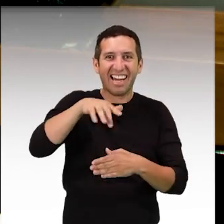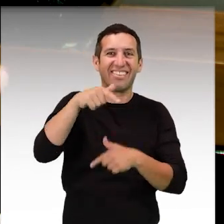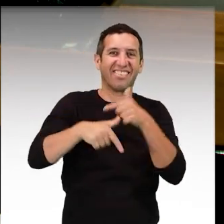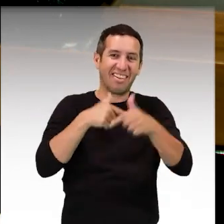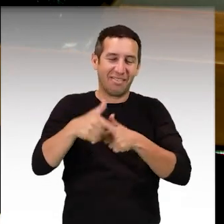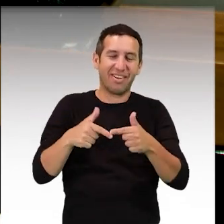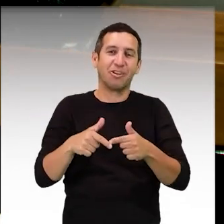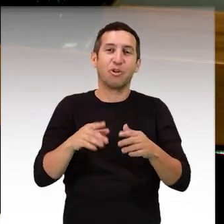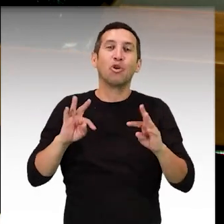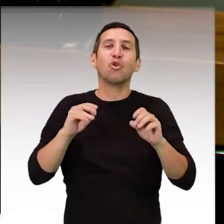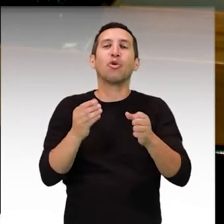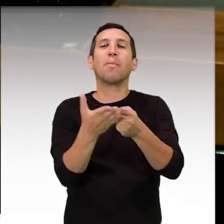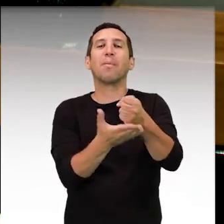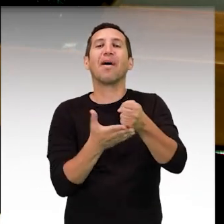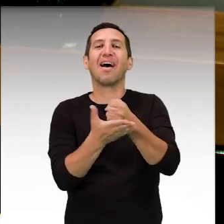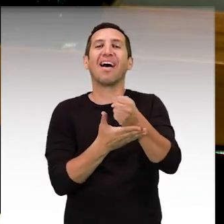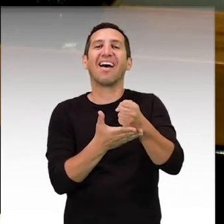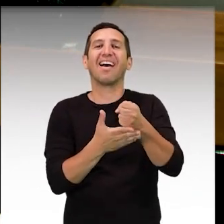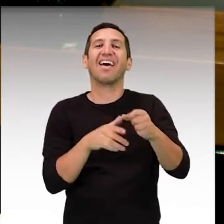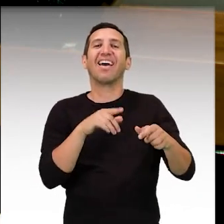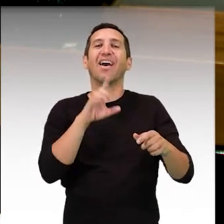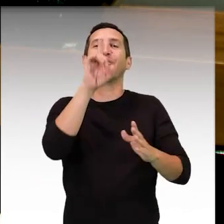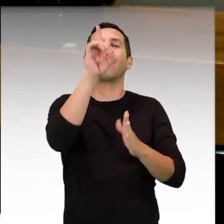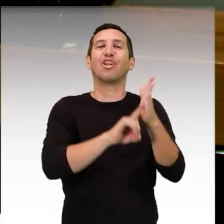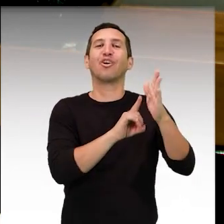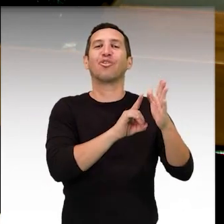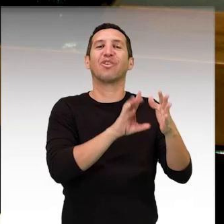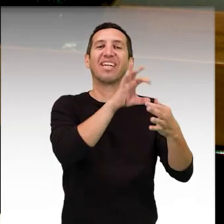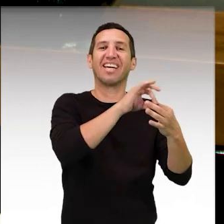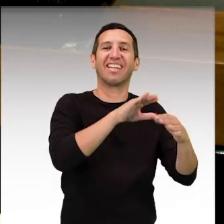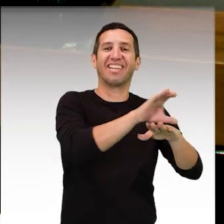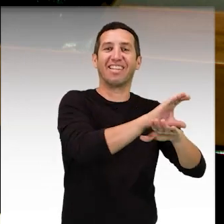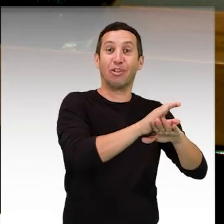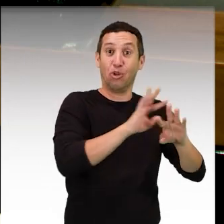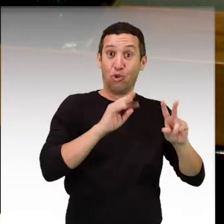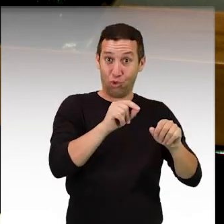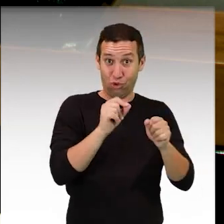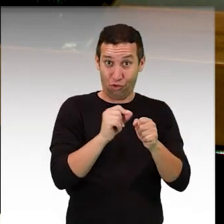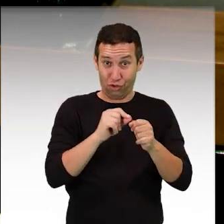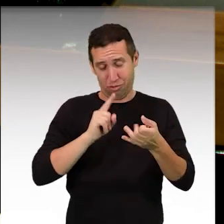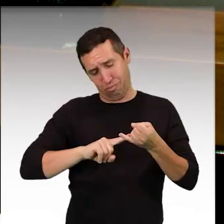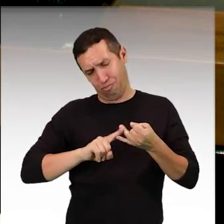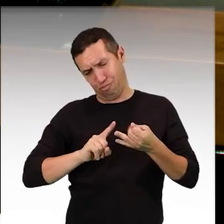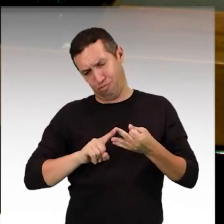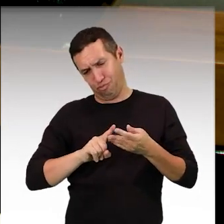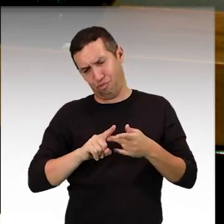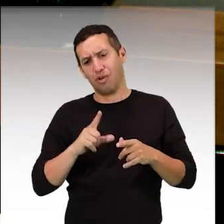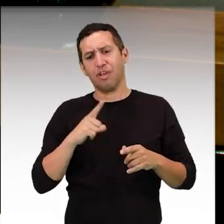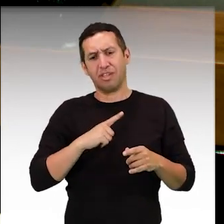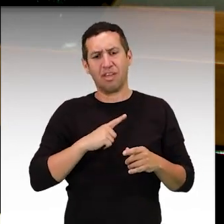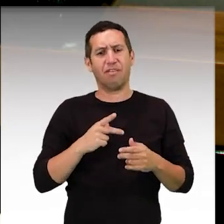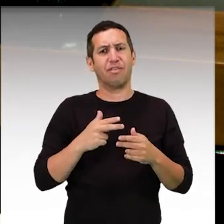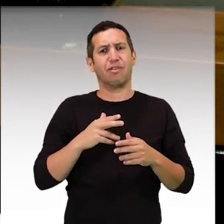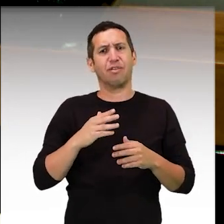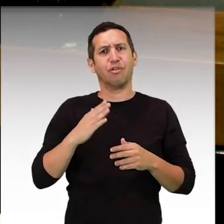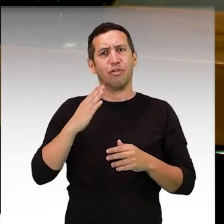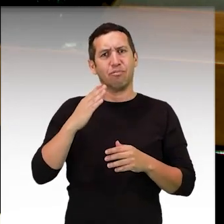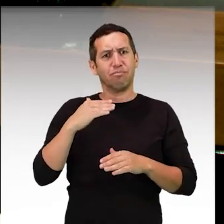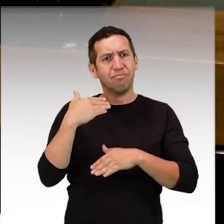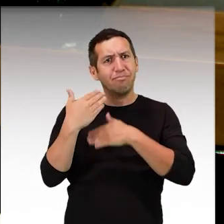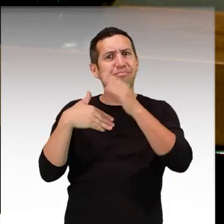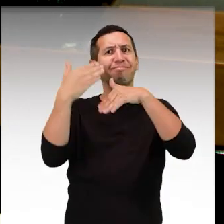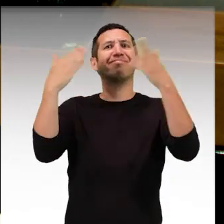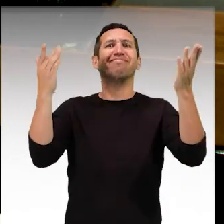Justiça do Trabalho, todo o embasamento teórico está no direito constitucional. Então, tudo que eu criei que teve uma repercussão nacional e de